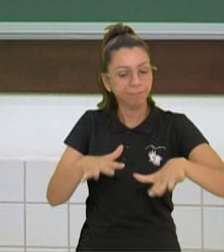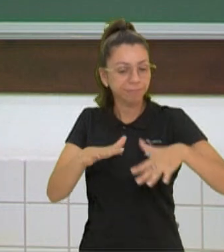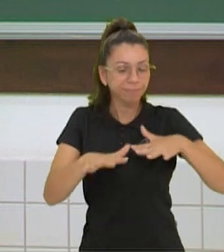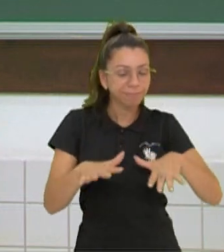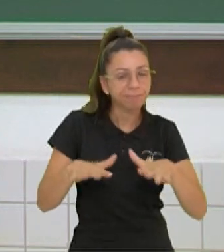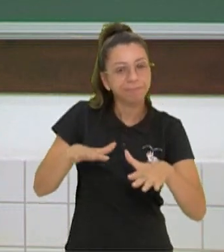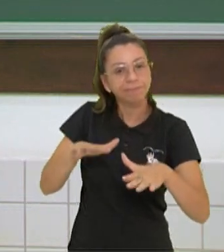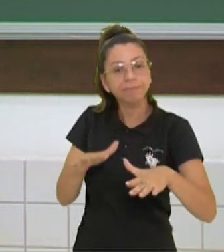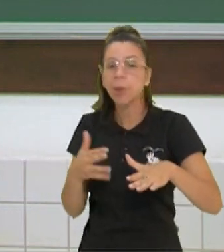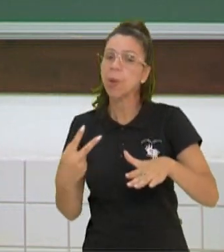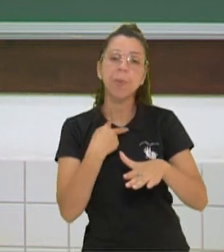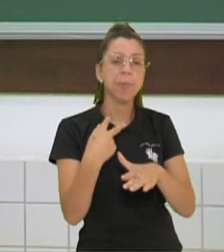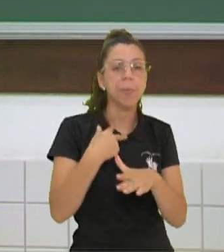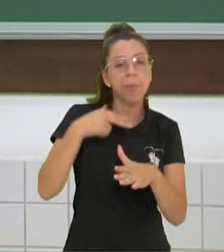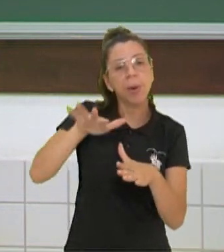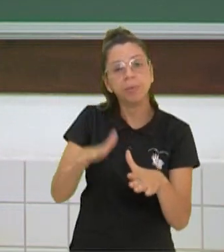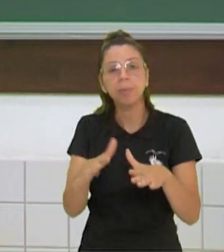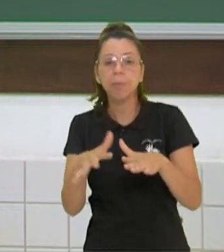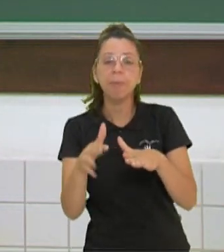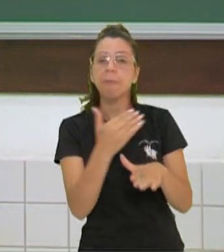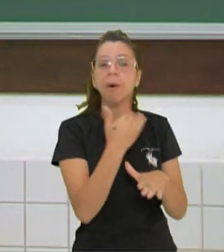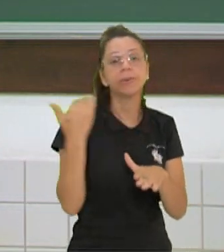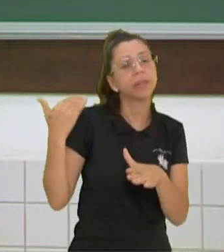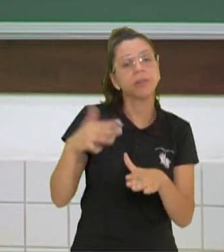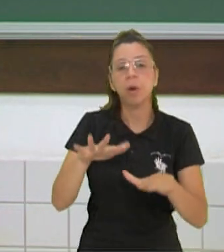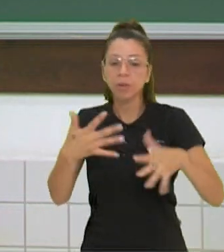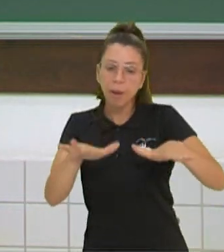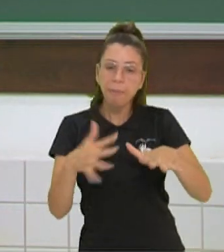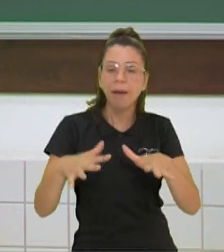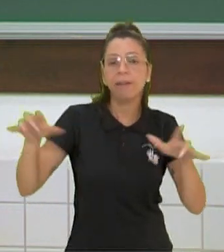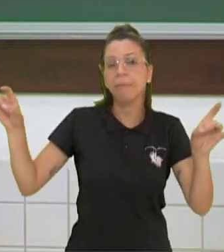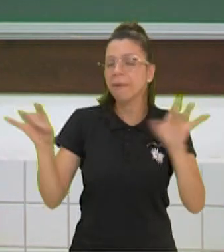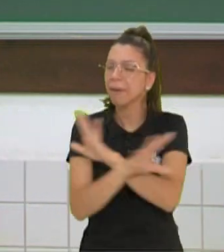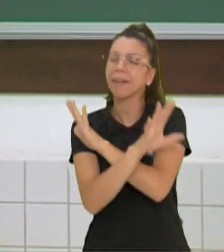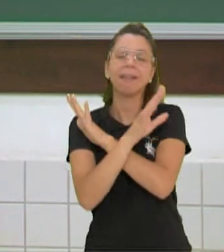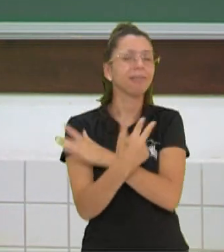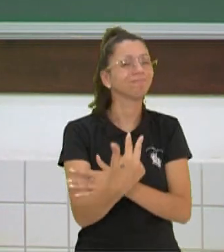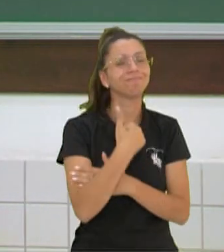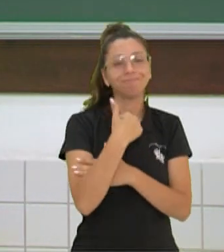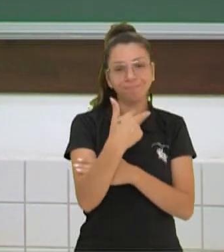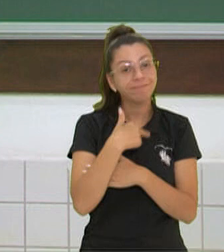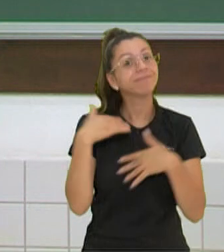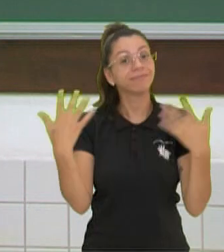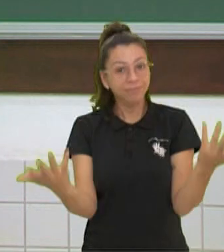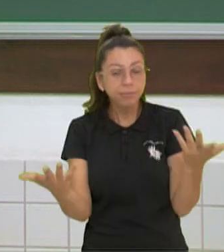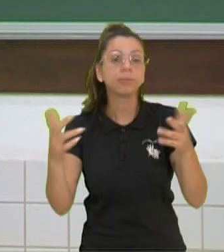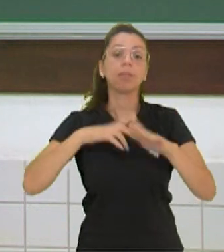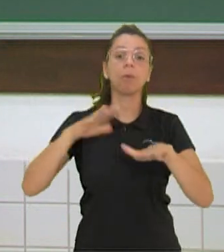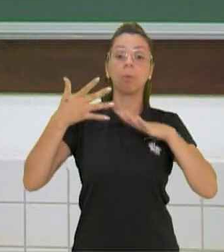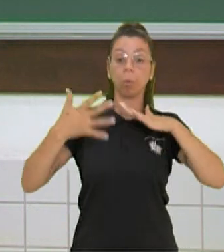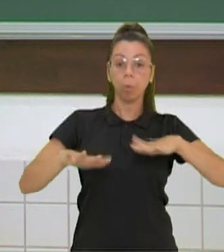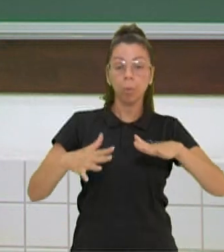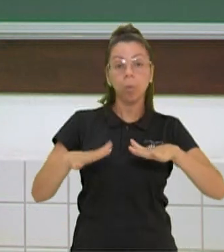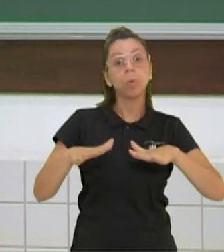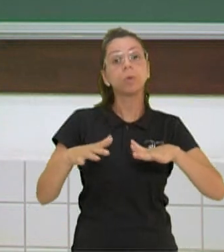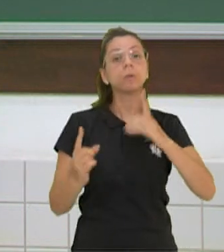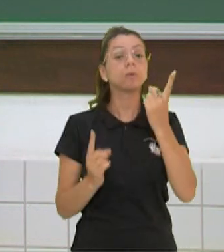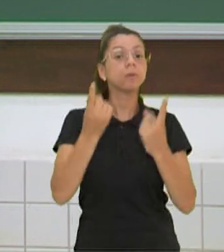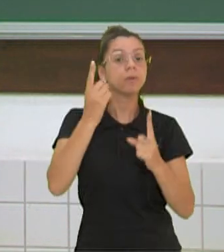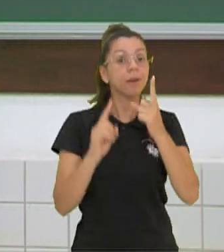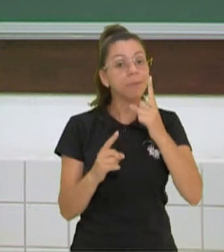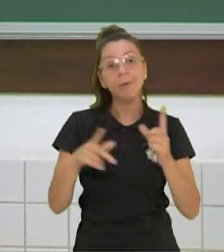deixe o samba morrer, não deixe o samba acabar. O samba é